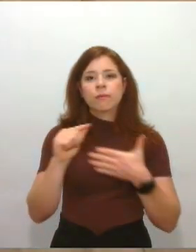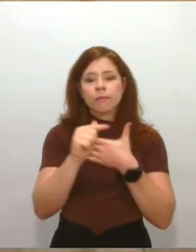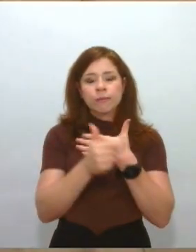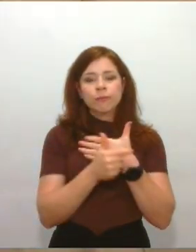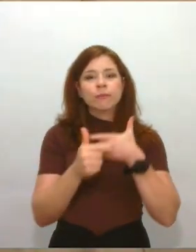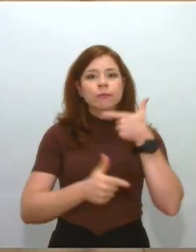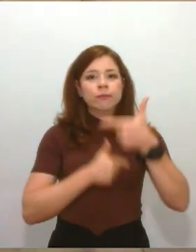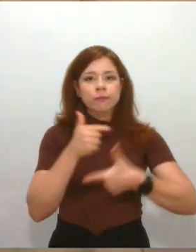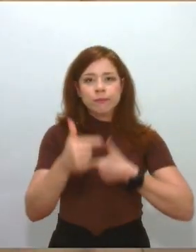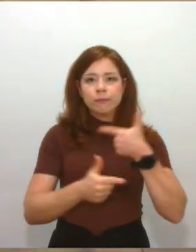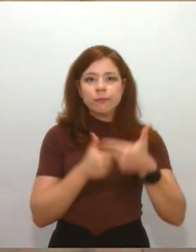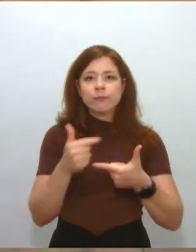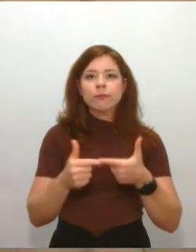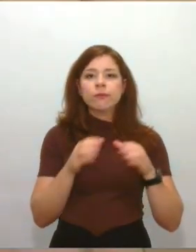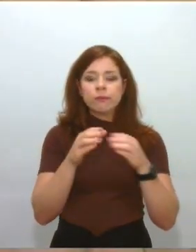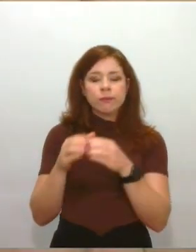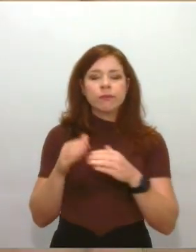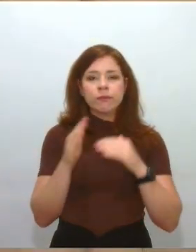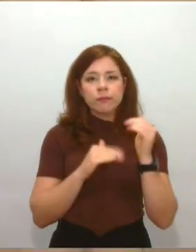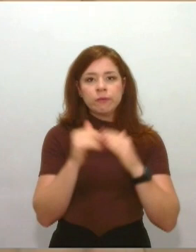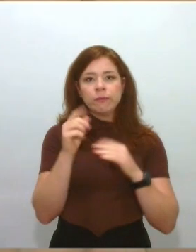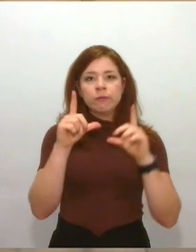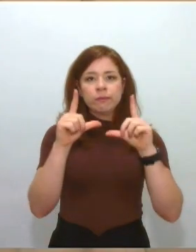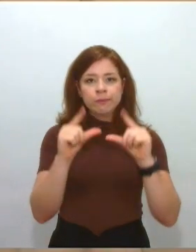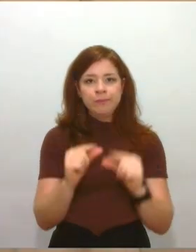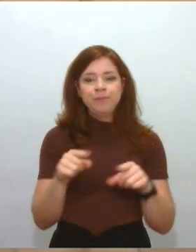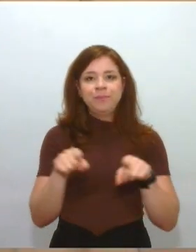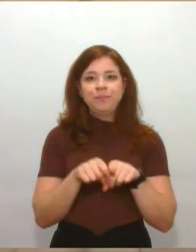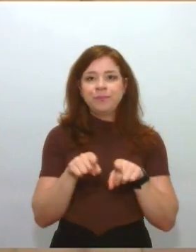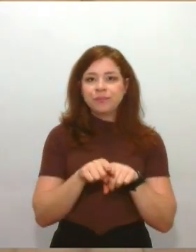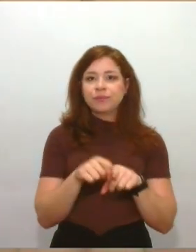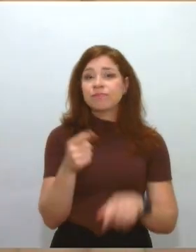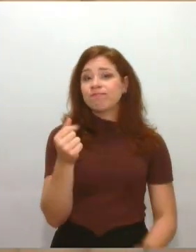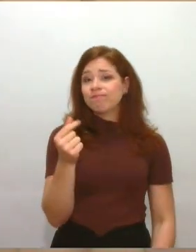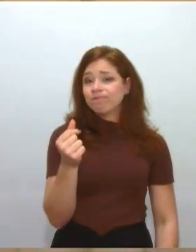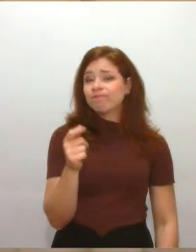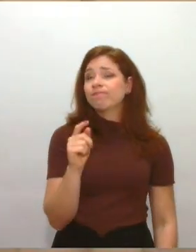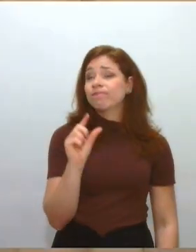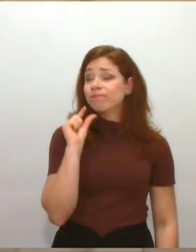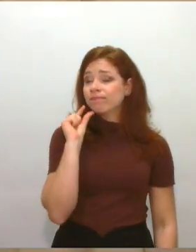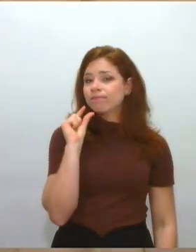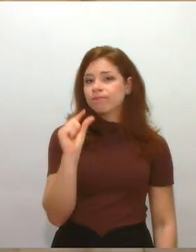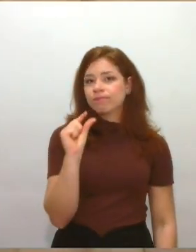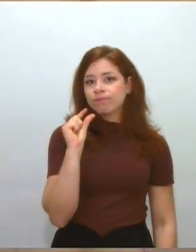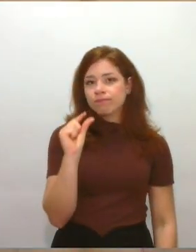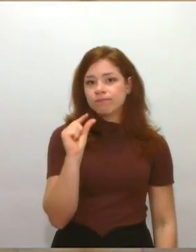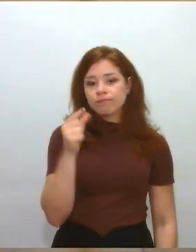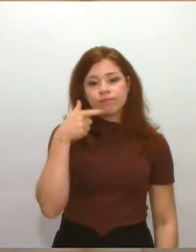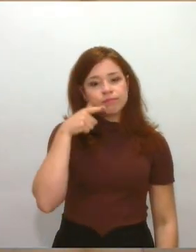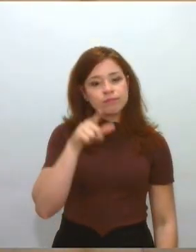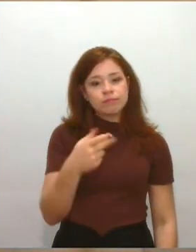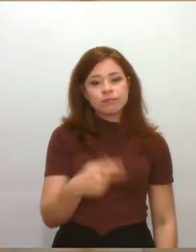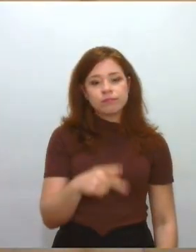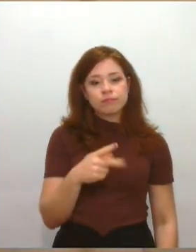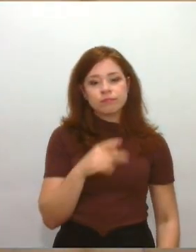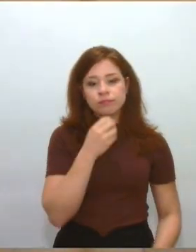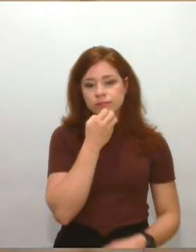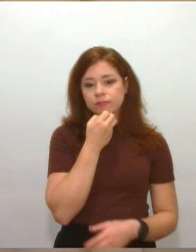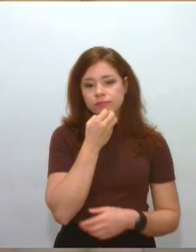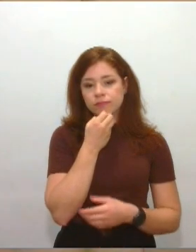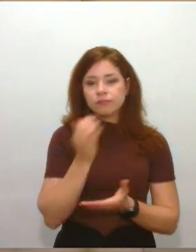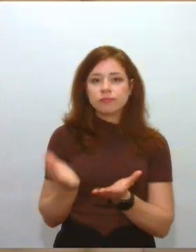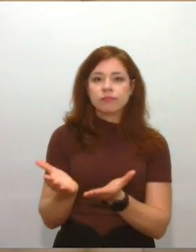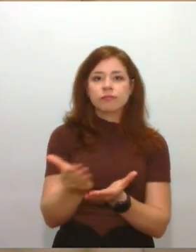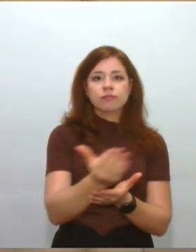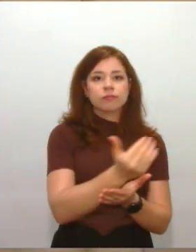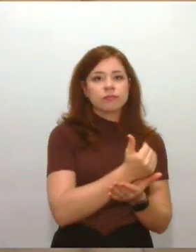reduzida, trabalhar com financeiro quase zerado. Né, a gente conseguiu aqui captar recursos através de rifa,